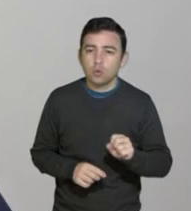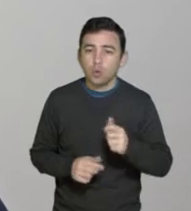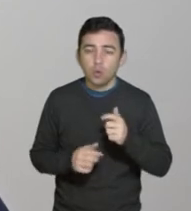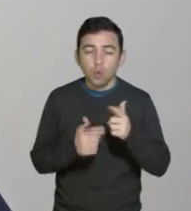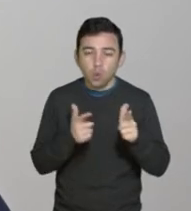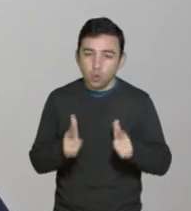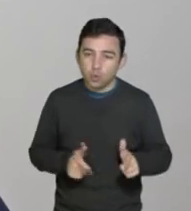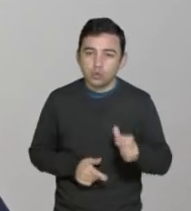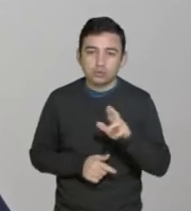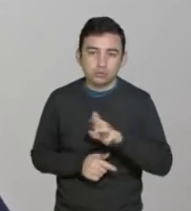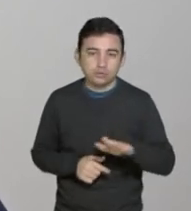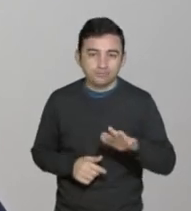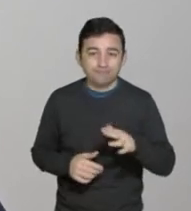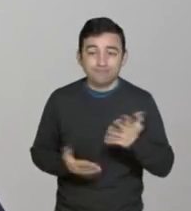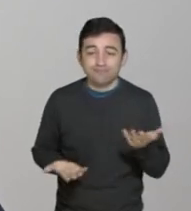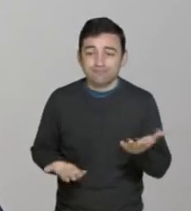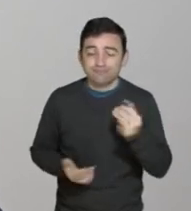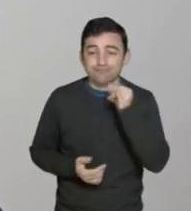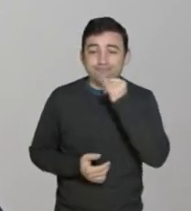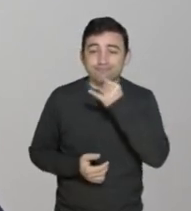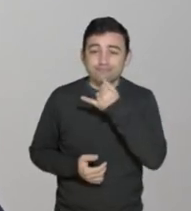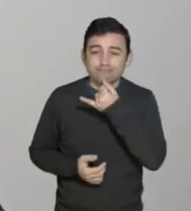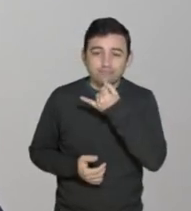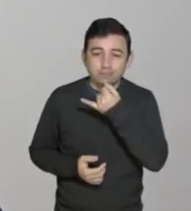Júnior e a equipe técnica